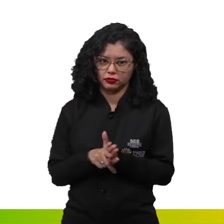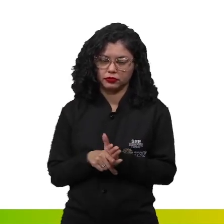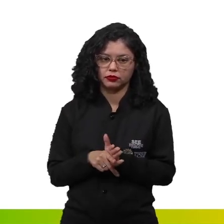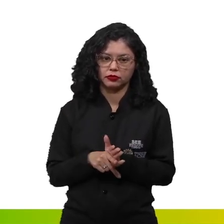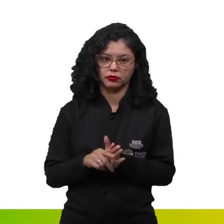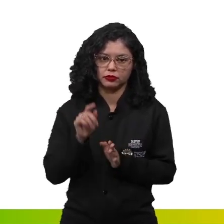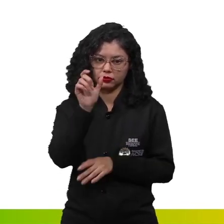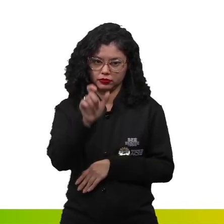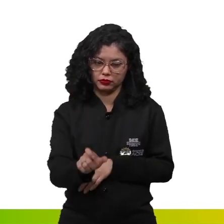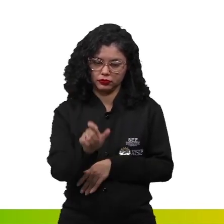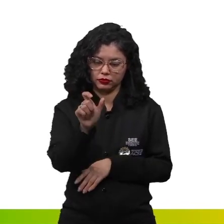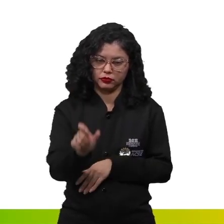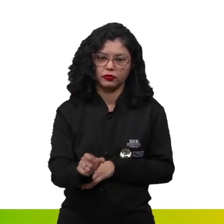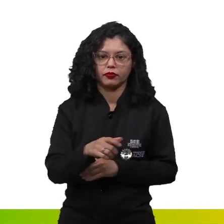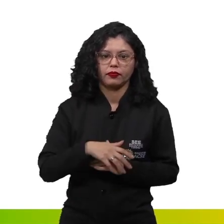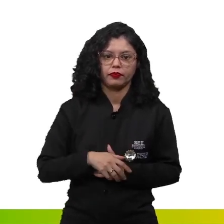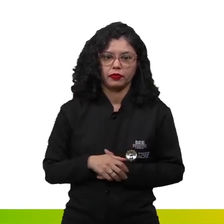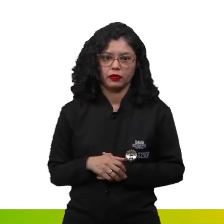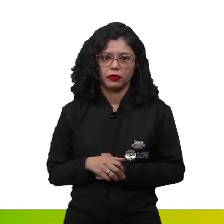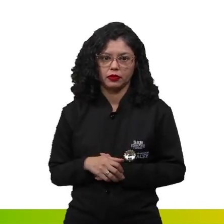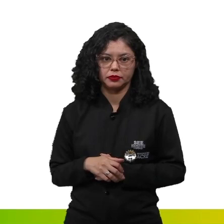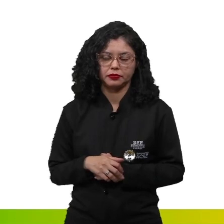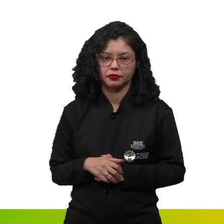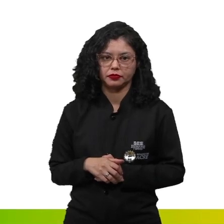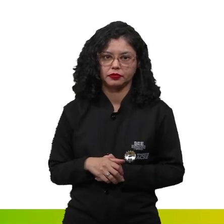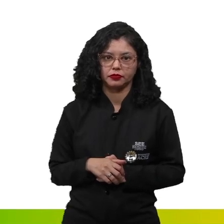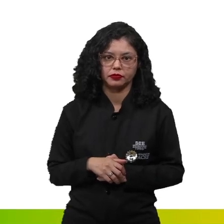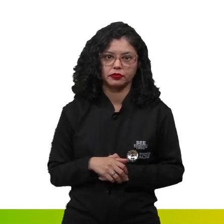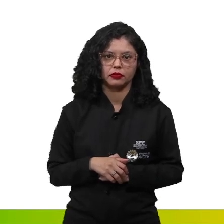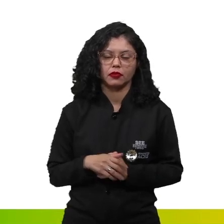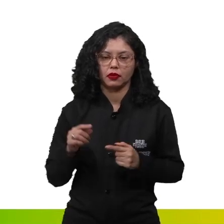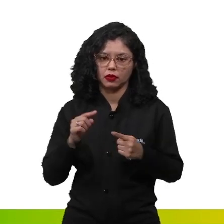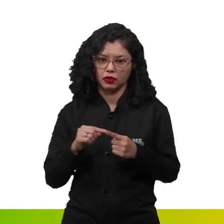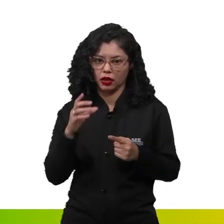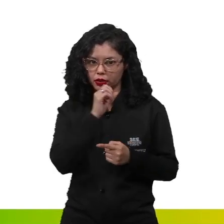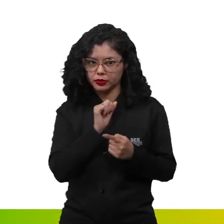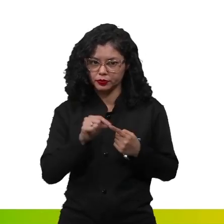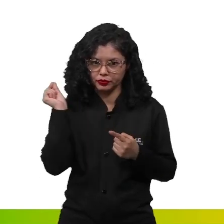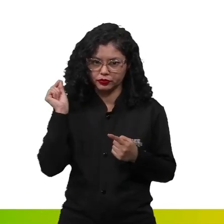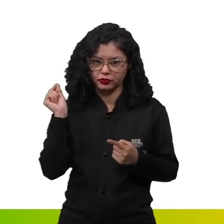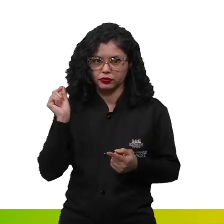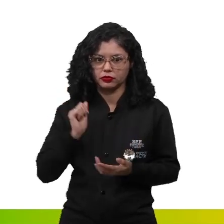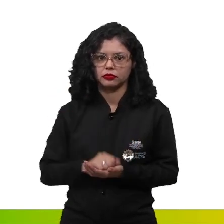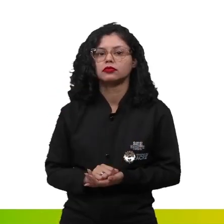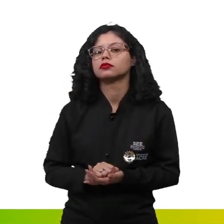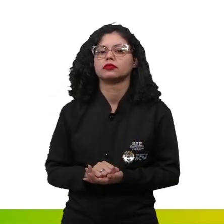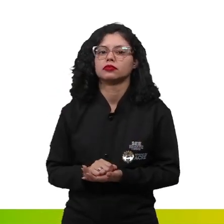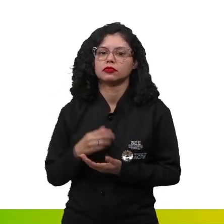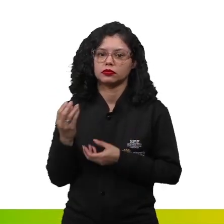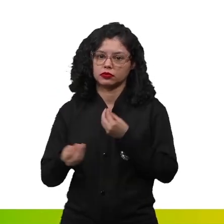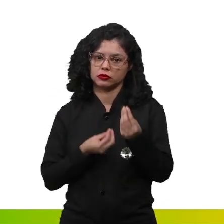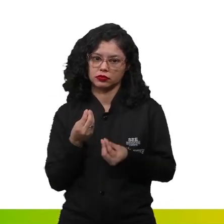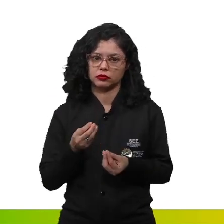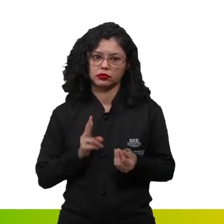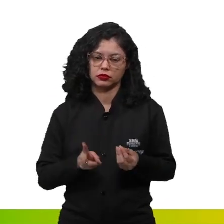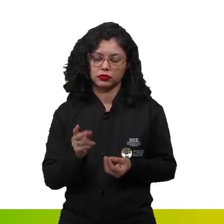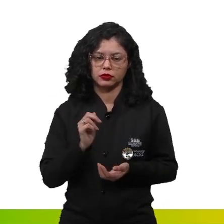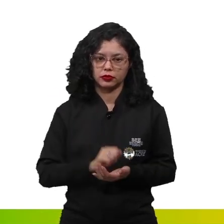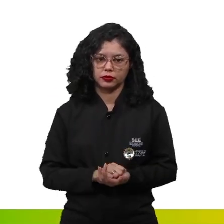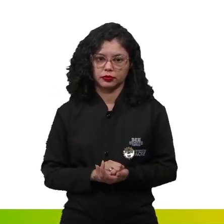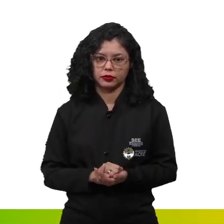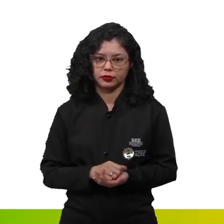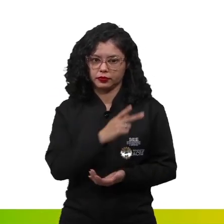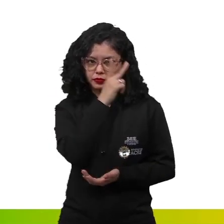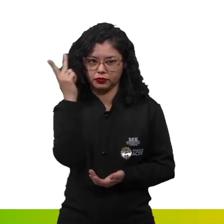medula espinhal. Uma pessoa ali que fura o dedo, tira rapidamente, é condicionada pela medula espinhal. É